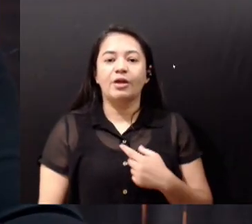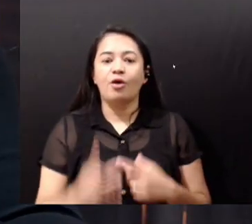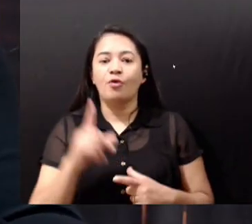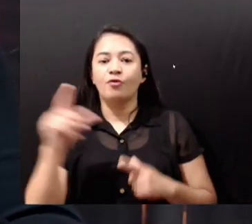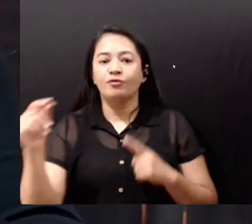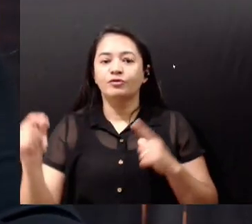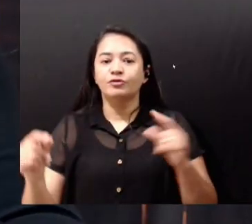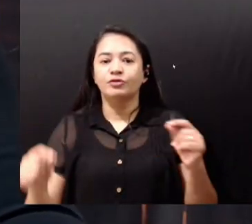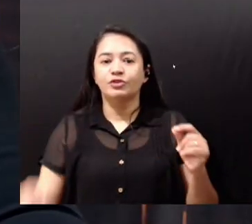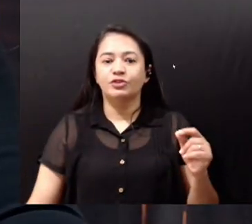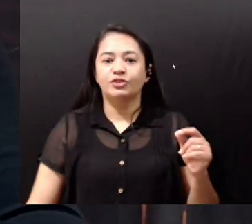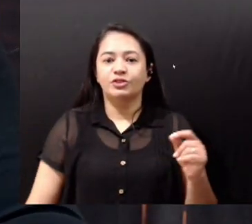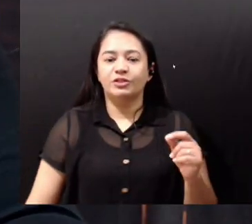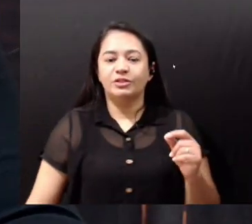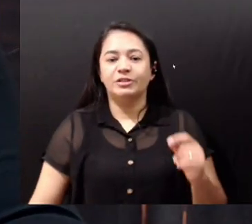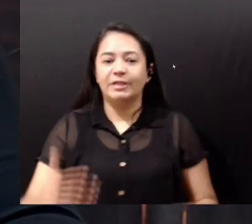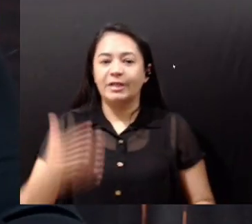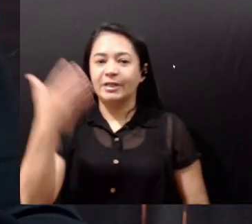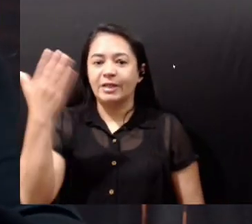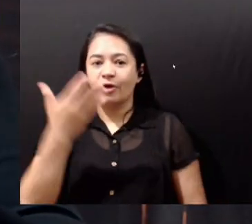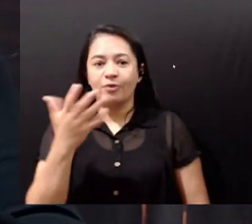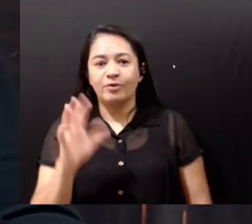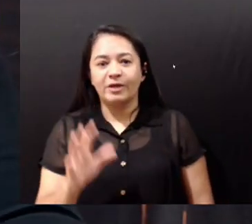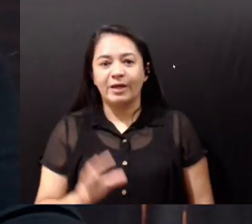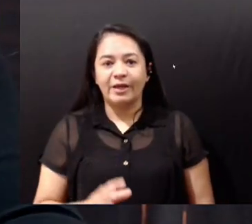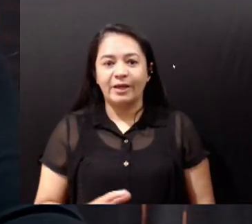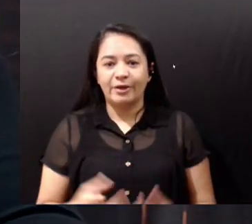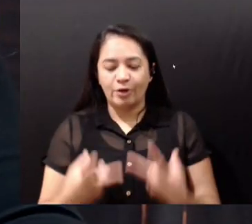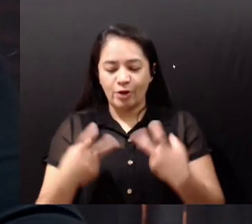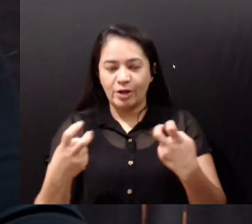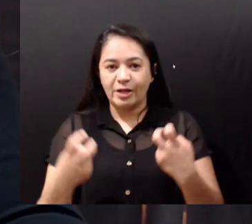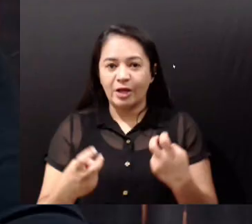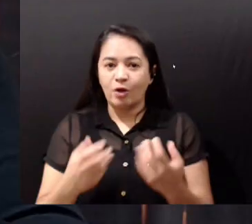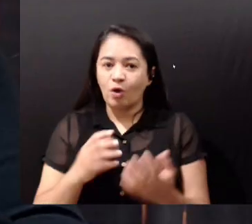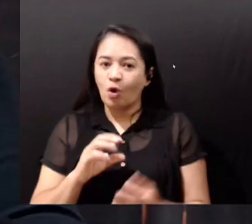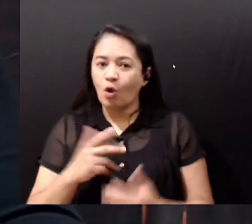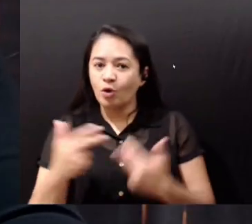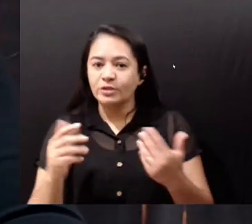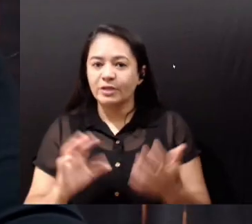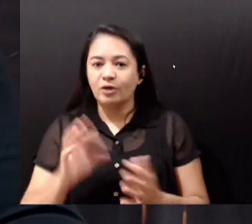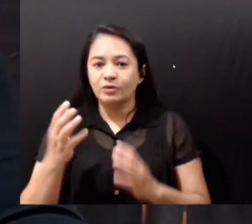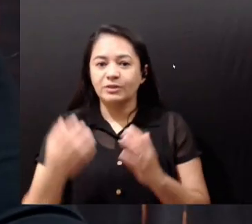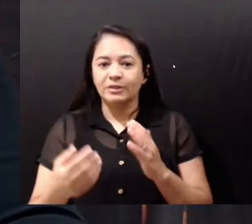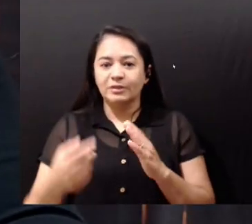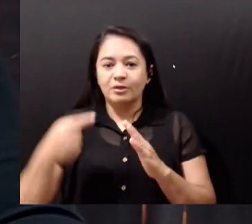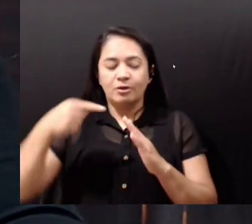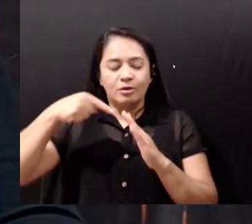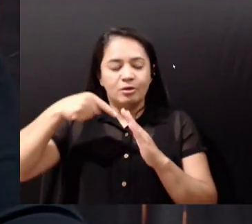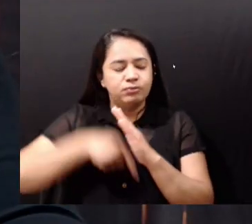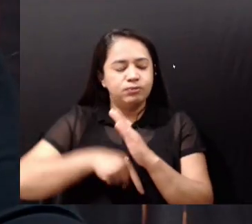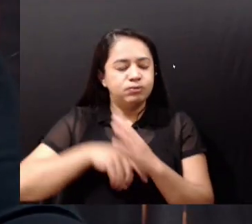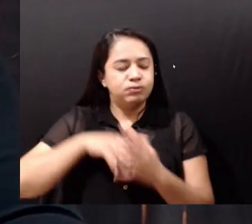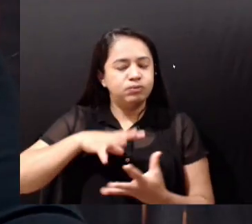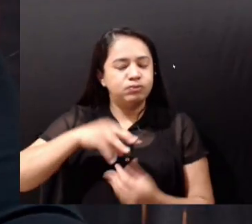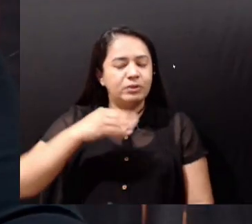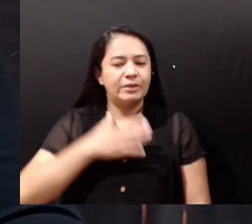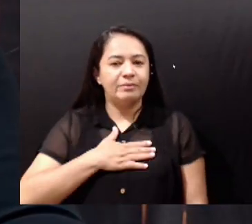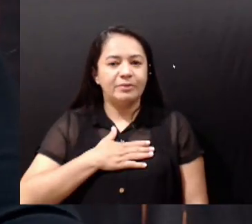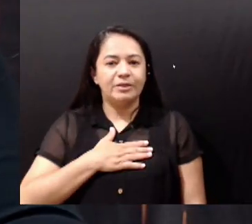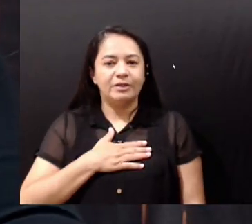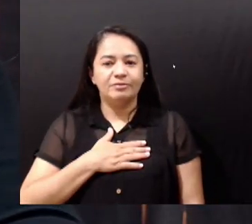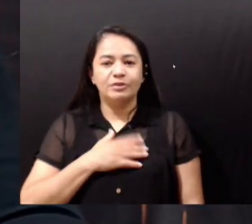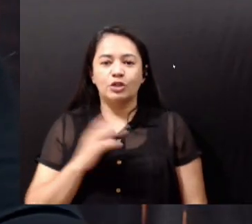ali que nasceram no profundo da minha alma e que me levaram a ter emoções e sentimentos que hoje, quando